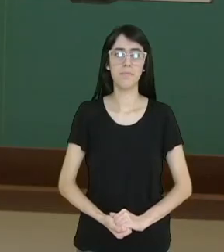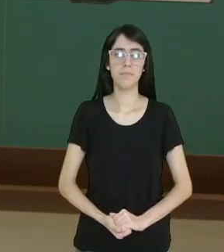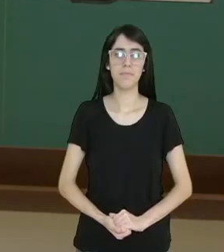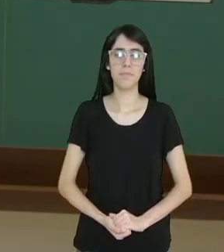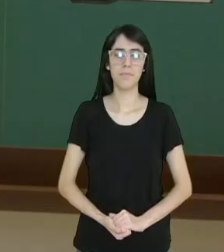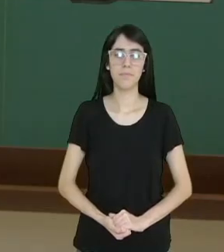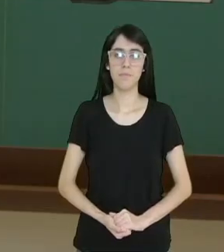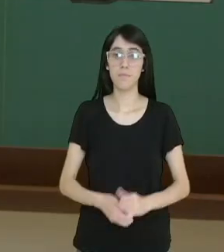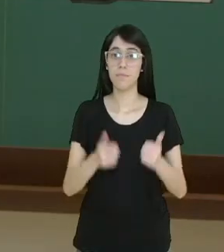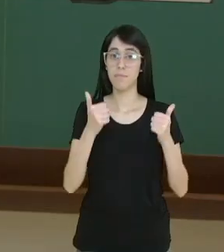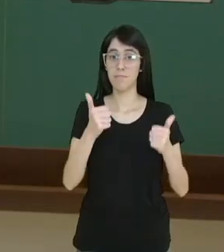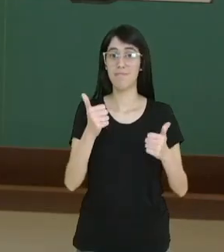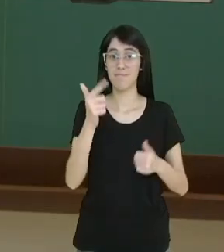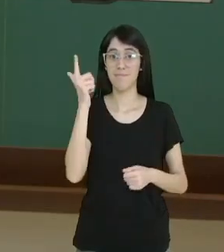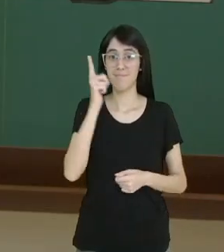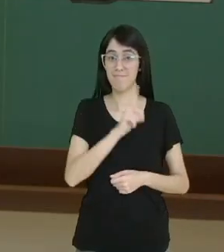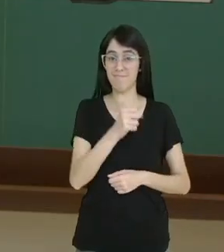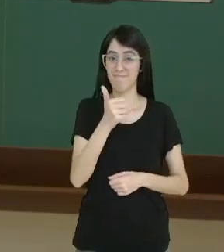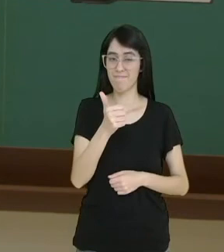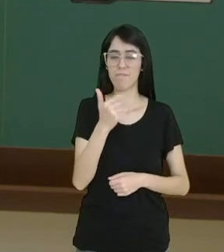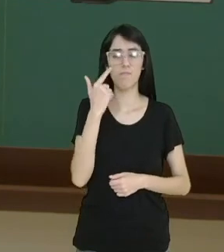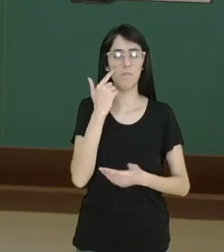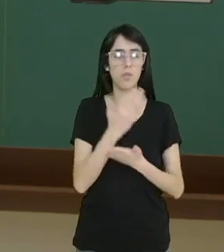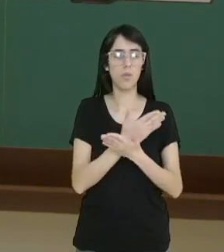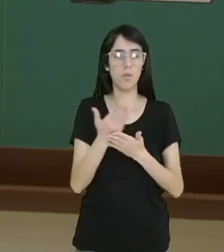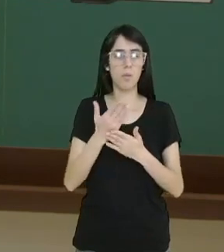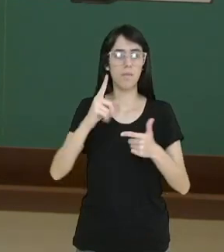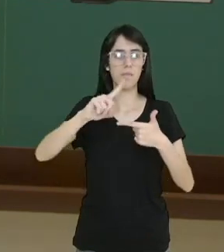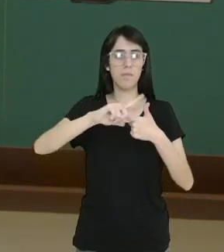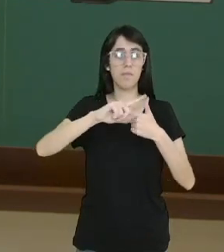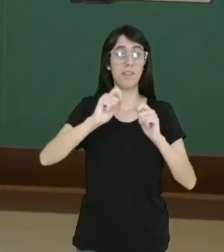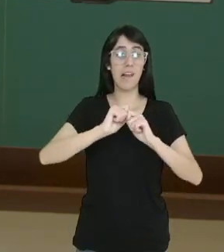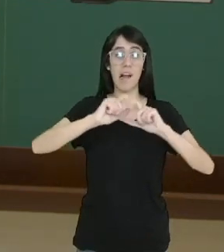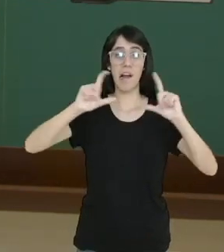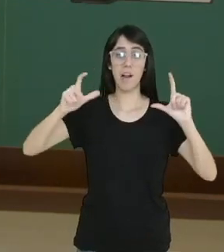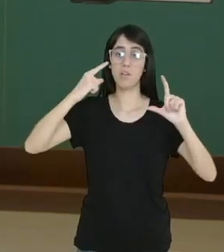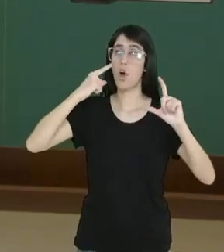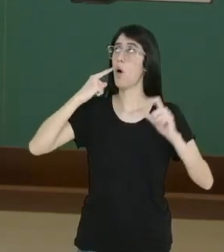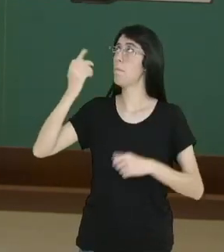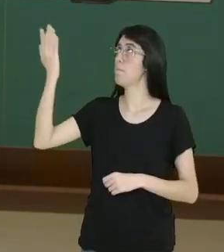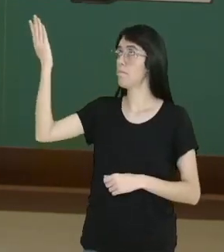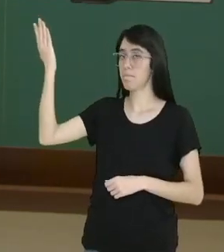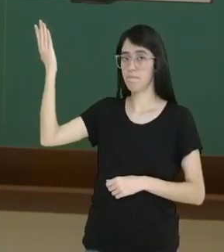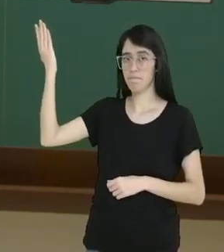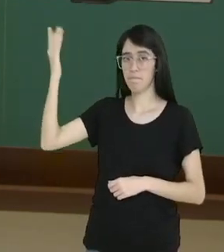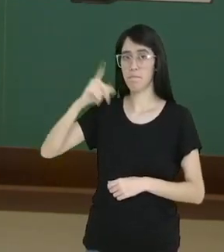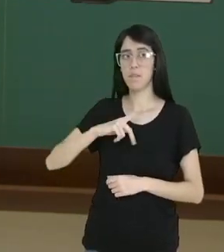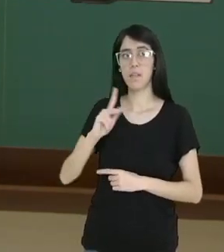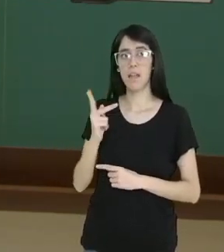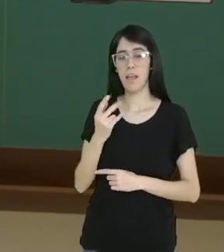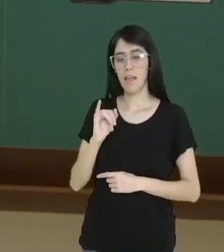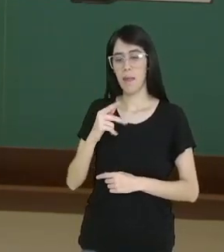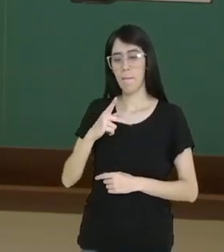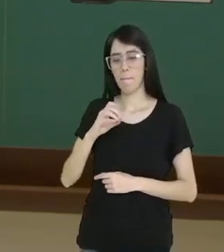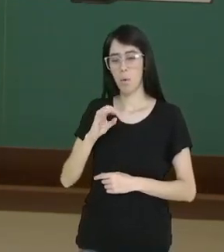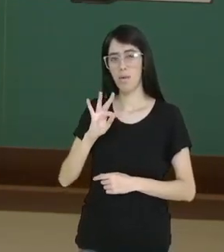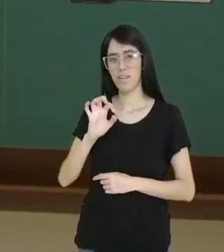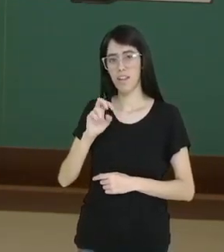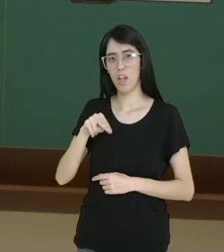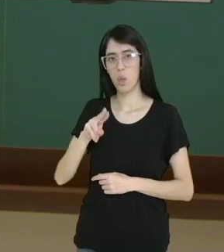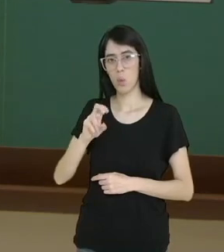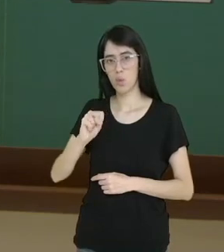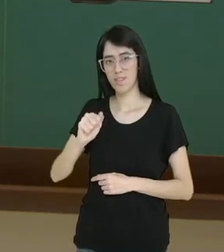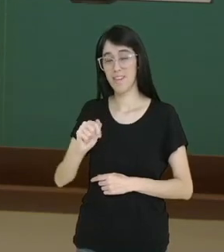Conseguiu trabalhar um pouquinho? Vamos começar pelo triângulo grande então, ó, que eu tenho tenho a hipotenusa que é 17, tenho um cateto